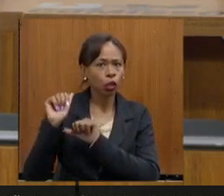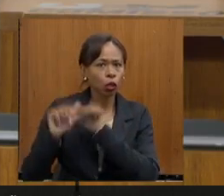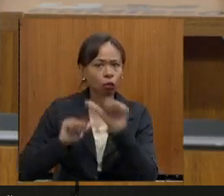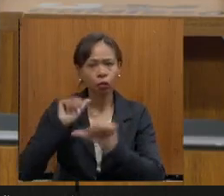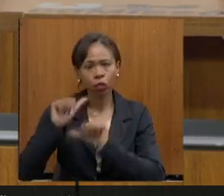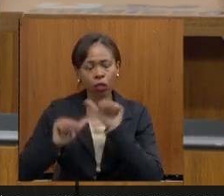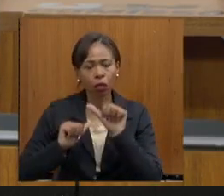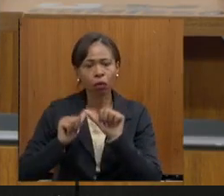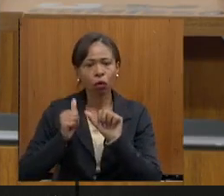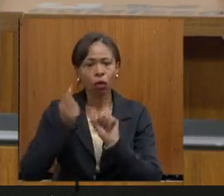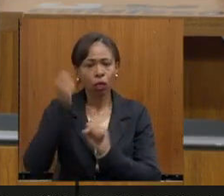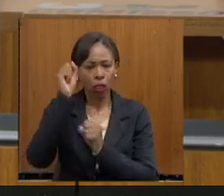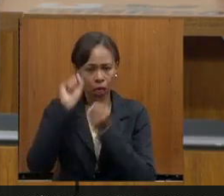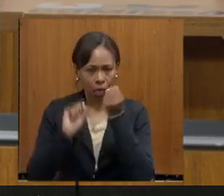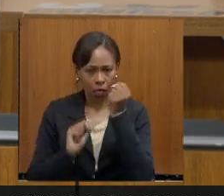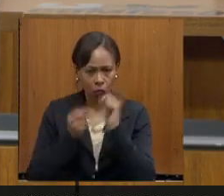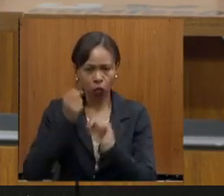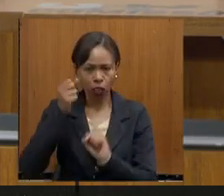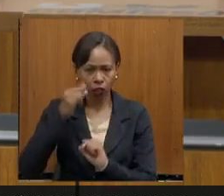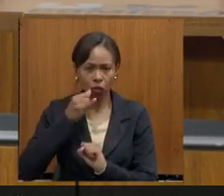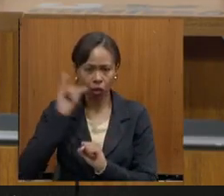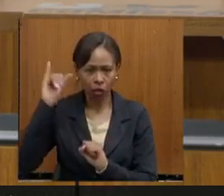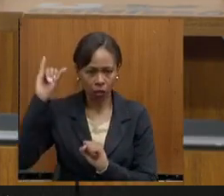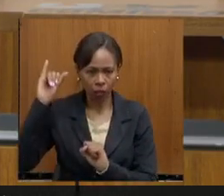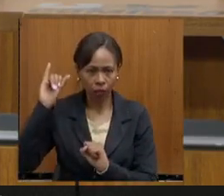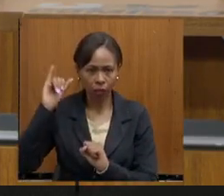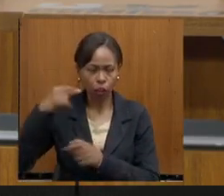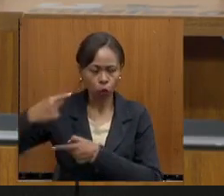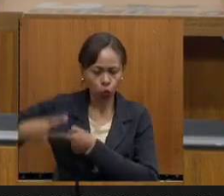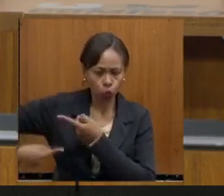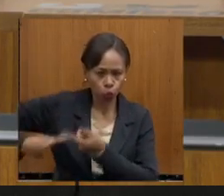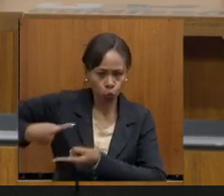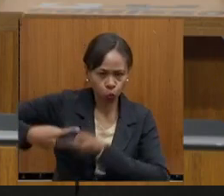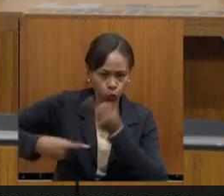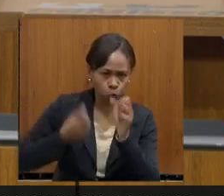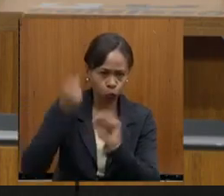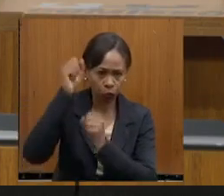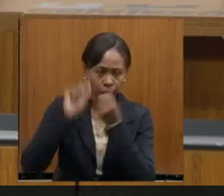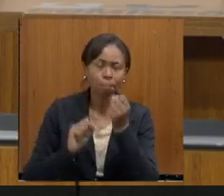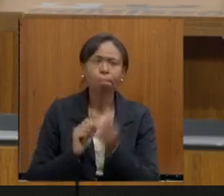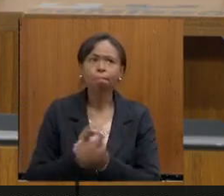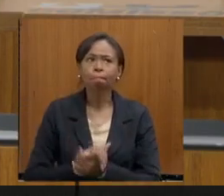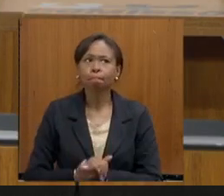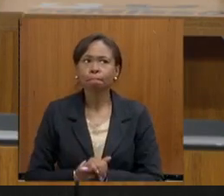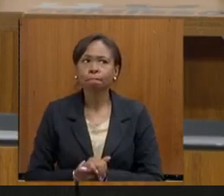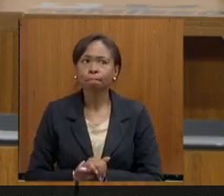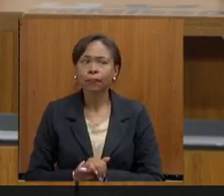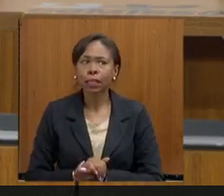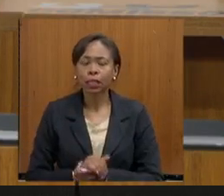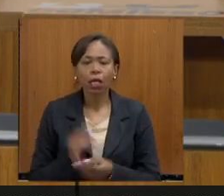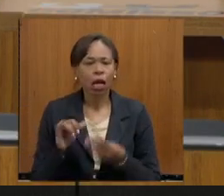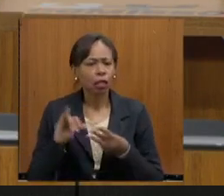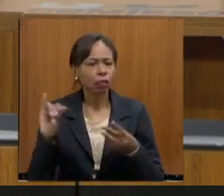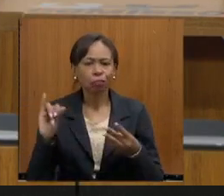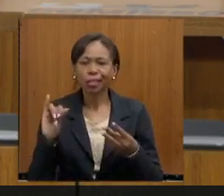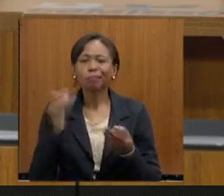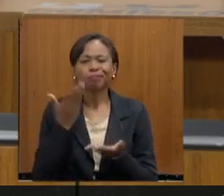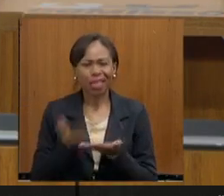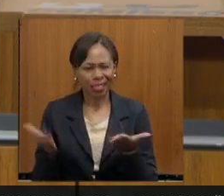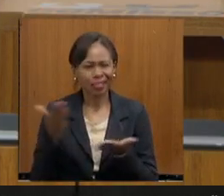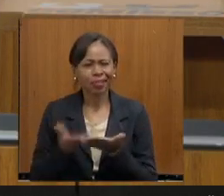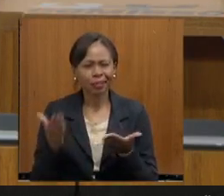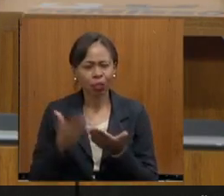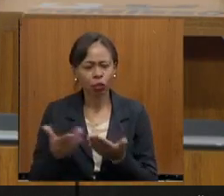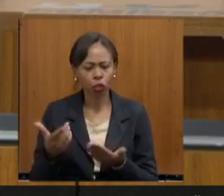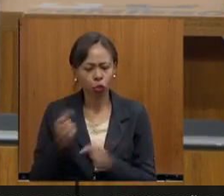é eu devo lhe dizer que provavelmente a razão pela qual a Cemig não conseguiu perder o as